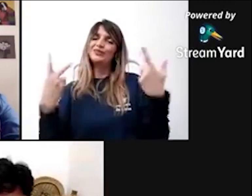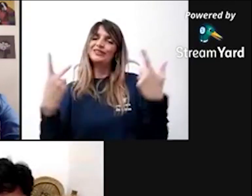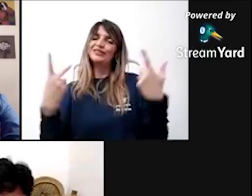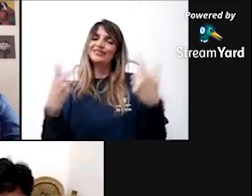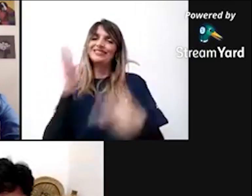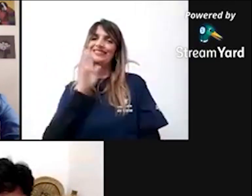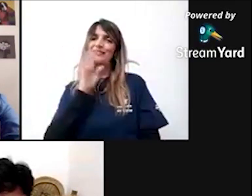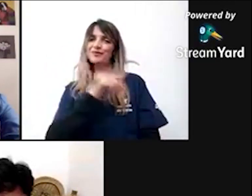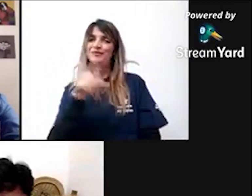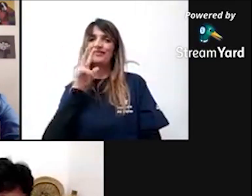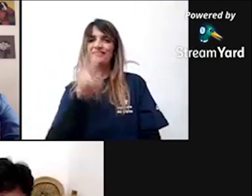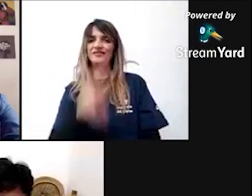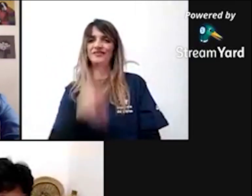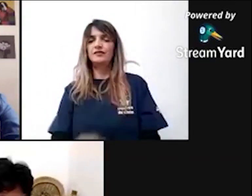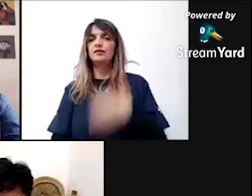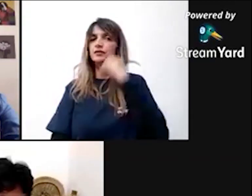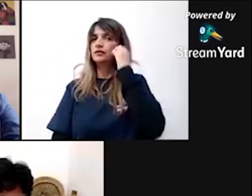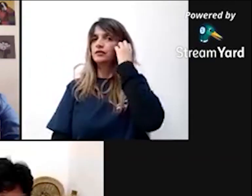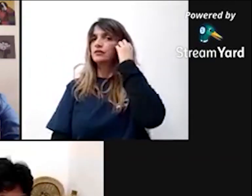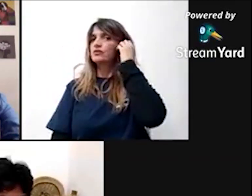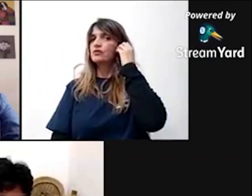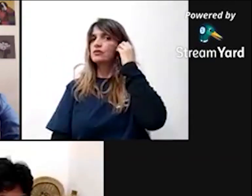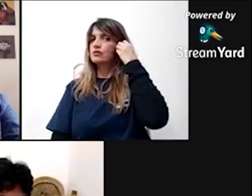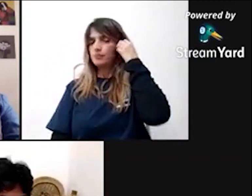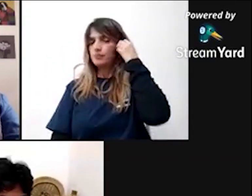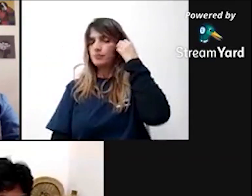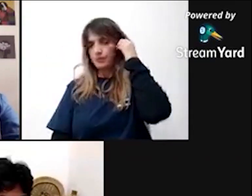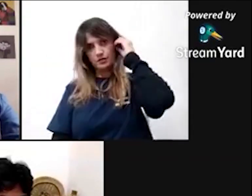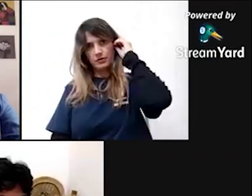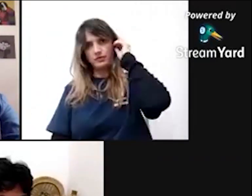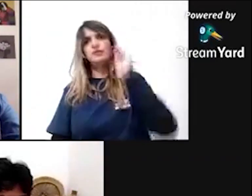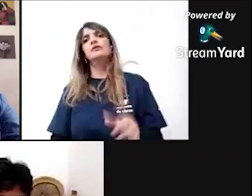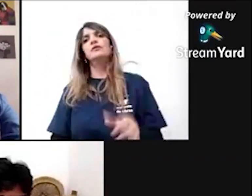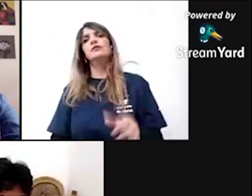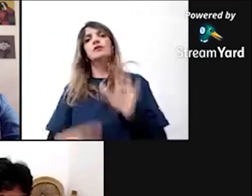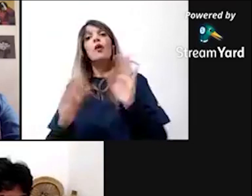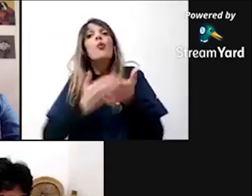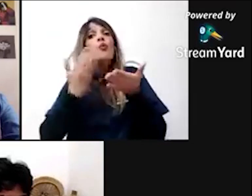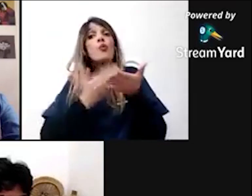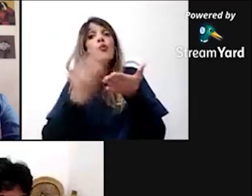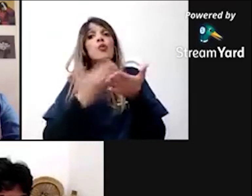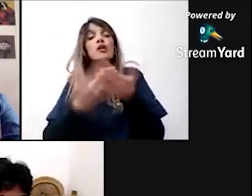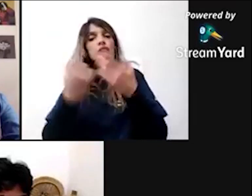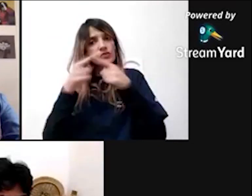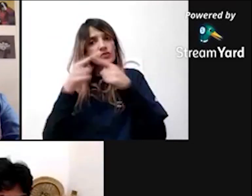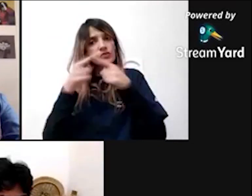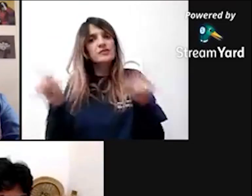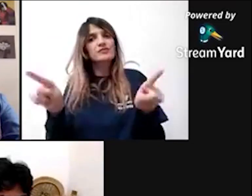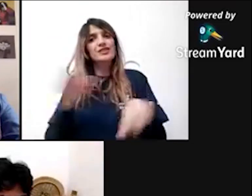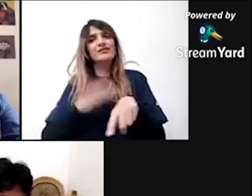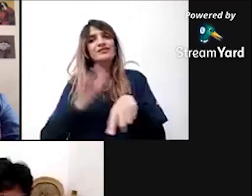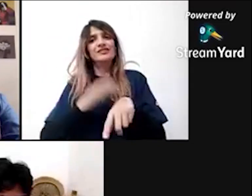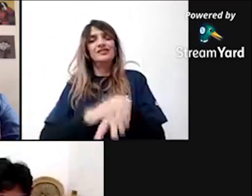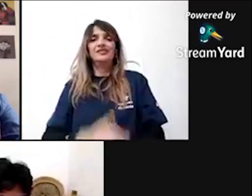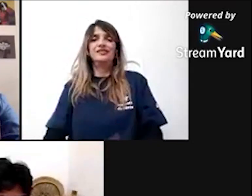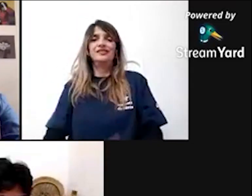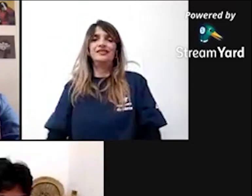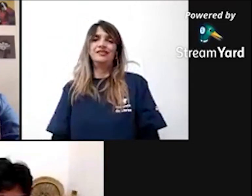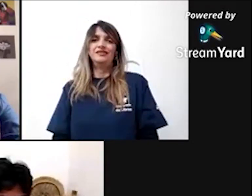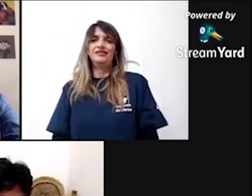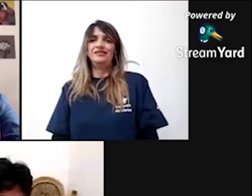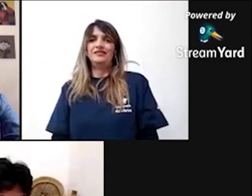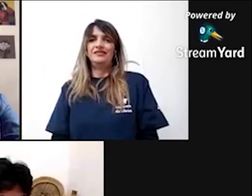vocês verem, mas eu ainda assim vou falar desse livro aqui, que é o lançamento que eu estou fazendo, O Olho Bom do